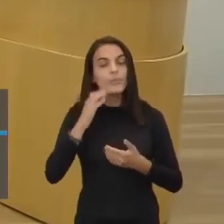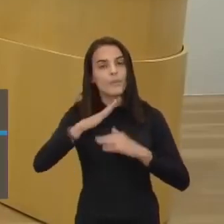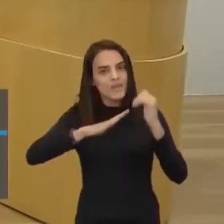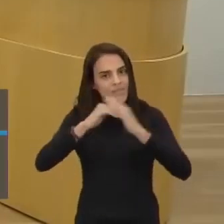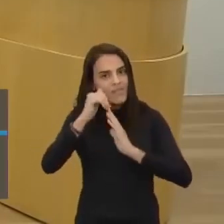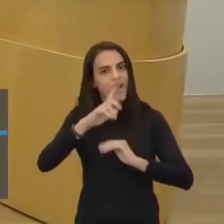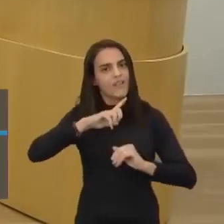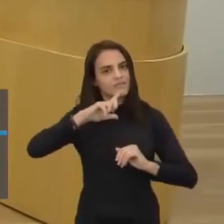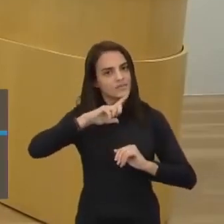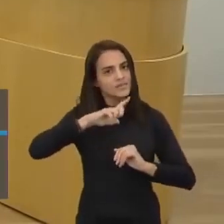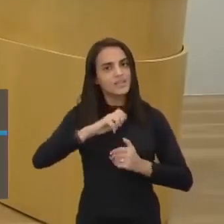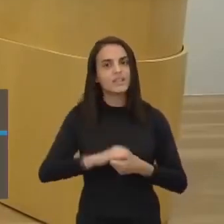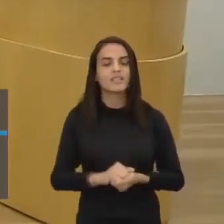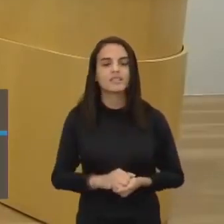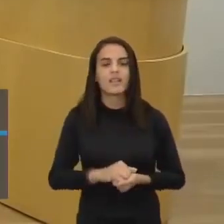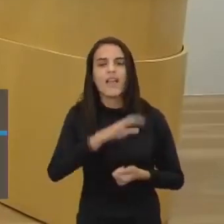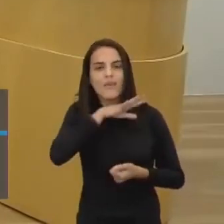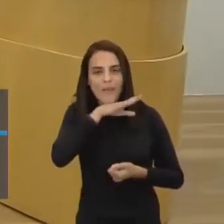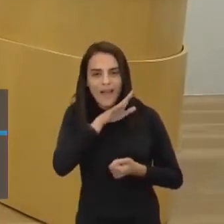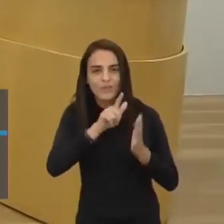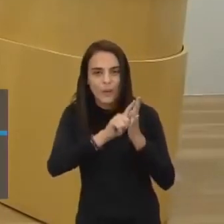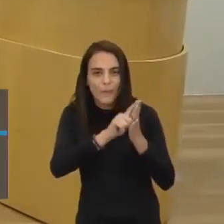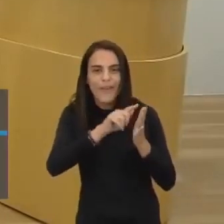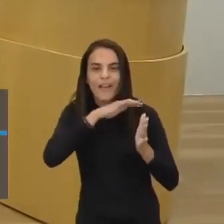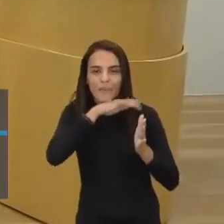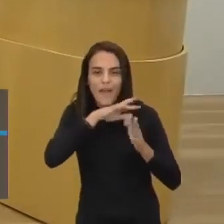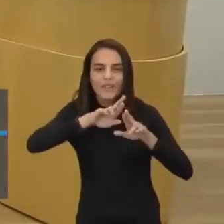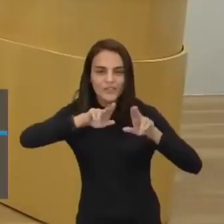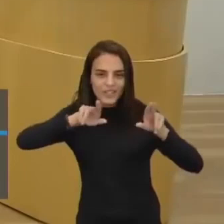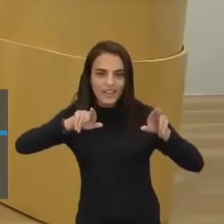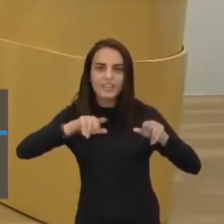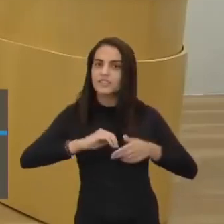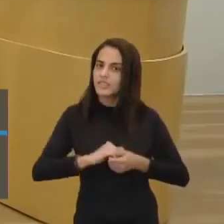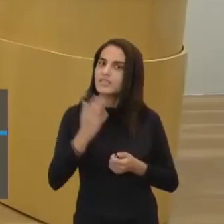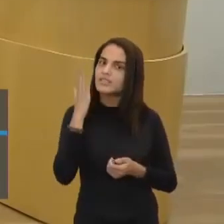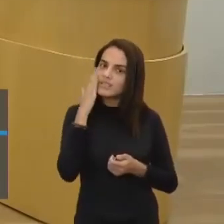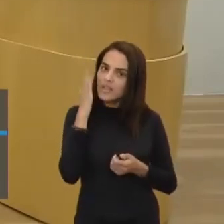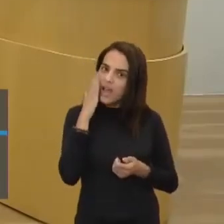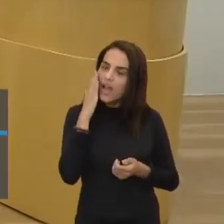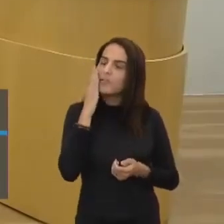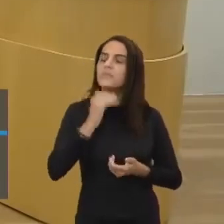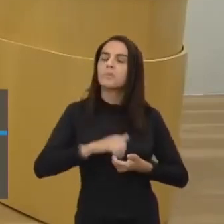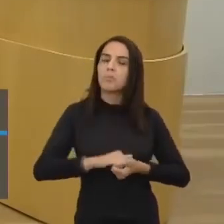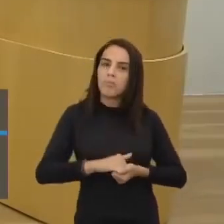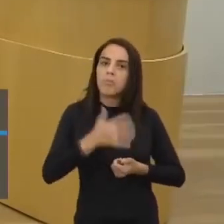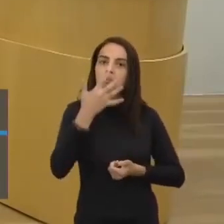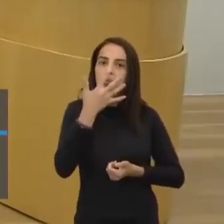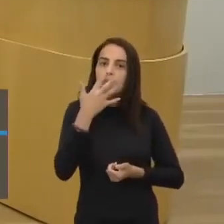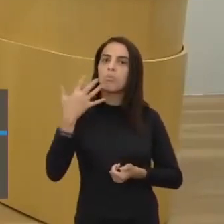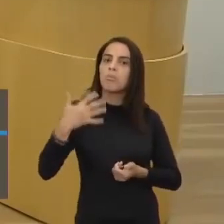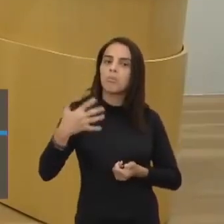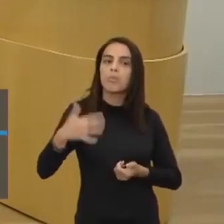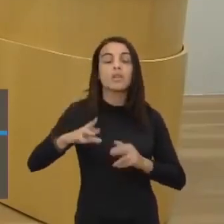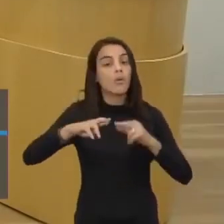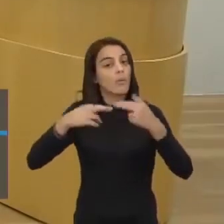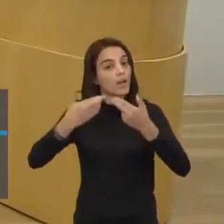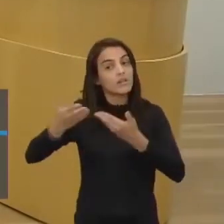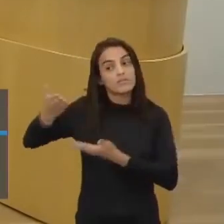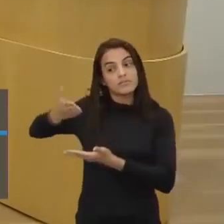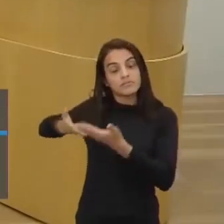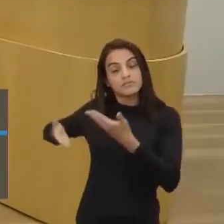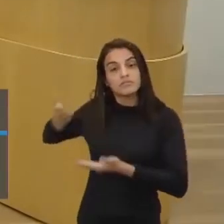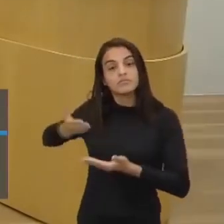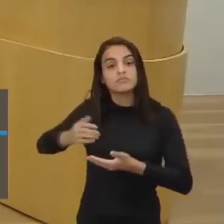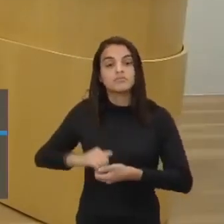sala dele sempre tinha mais alguém que estava conseguindo fazer origami por causa do Ugner. Então, isso é uma rede colaborativa.